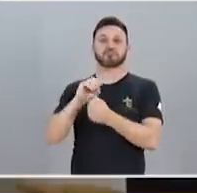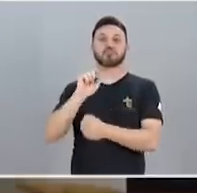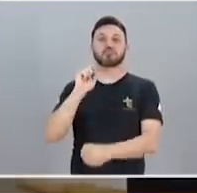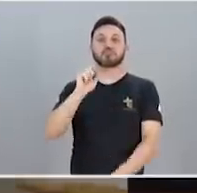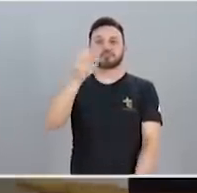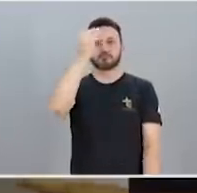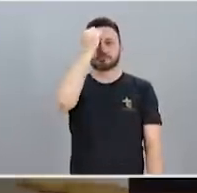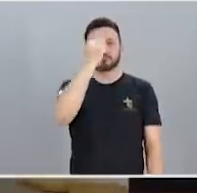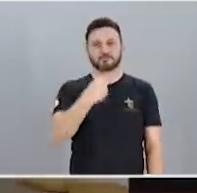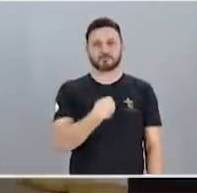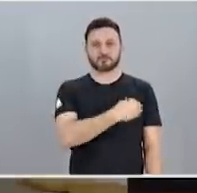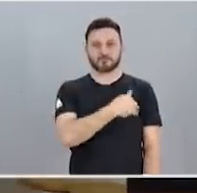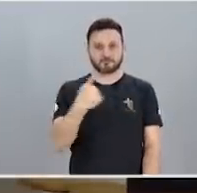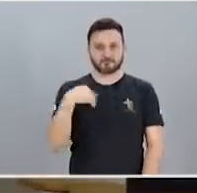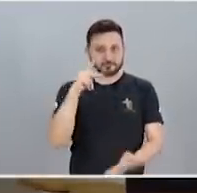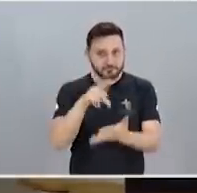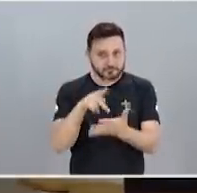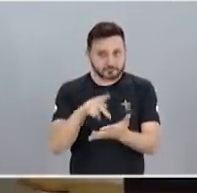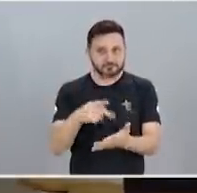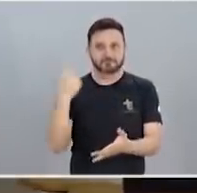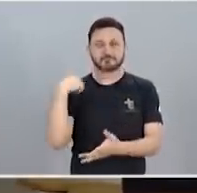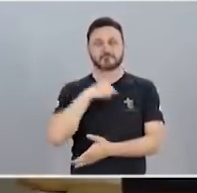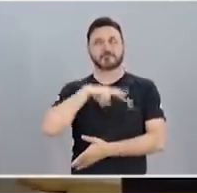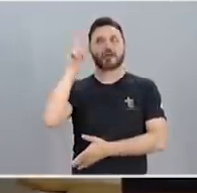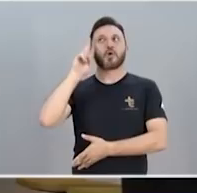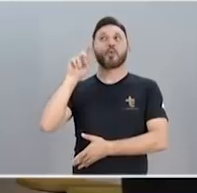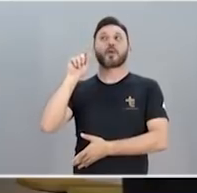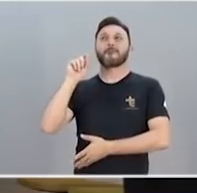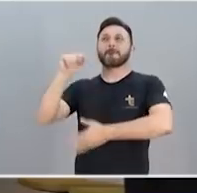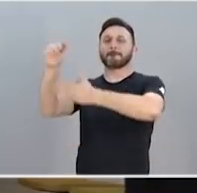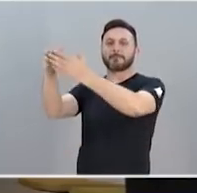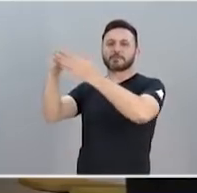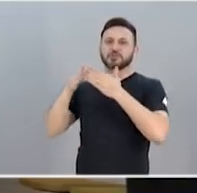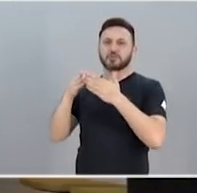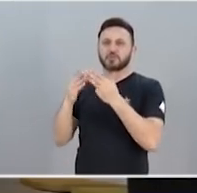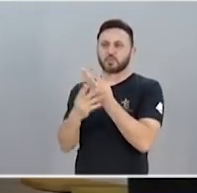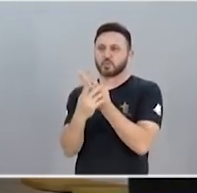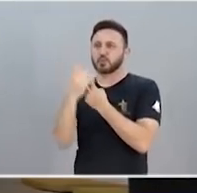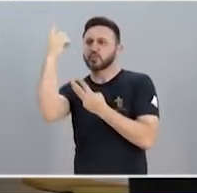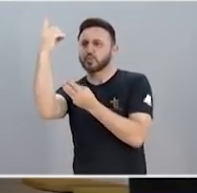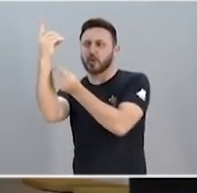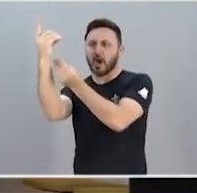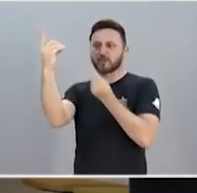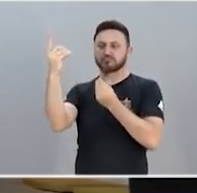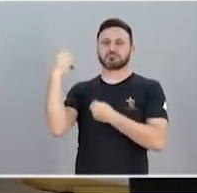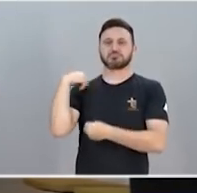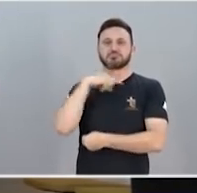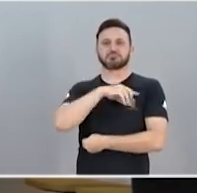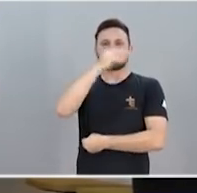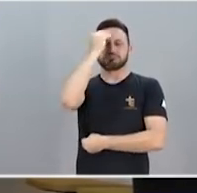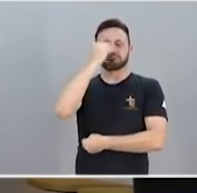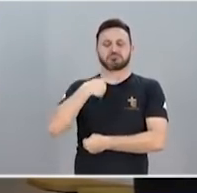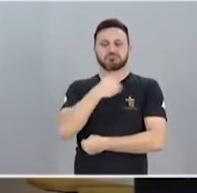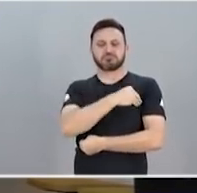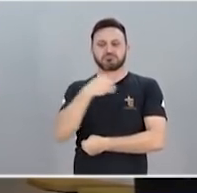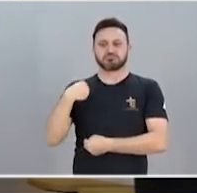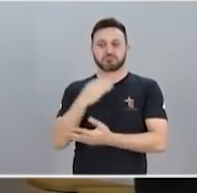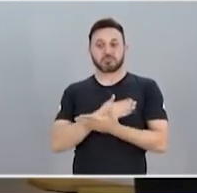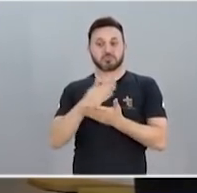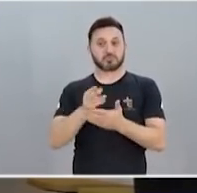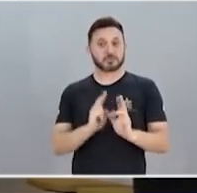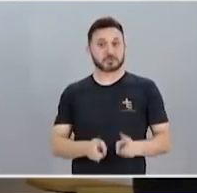cruz. Na verdade, é uma invocação trinitária que começamos